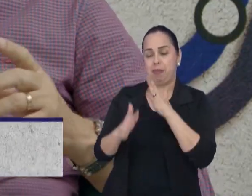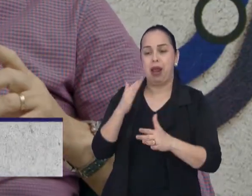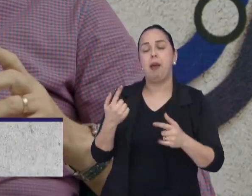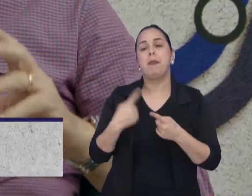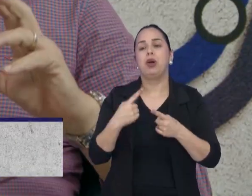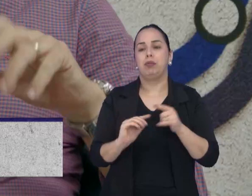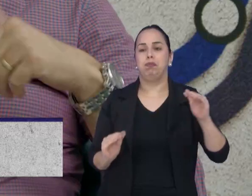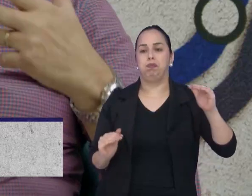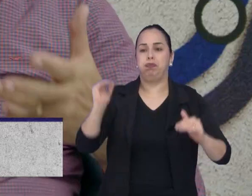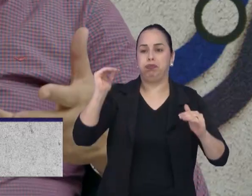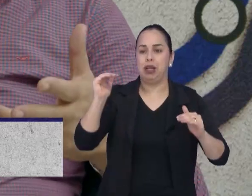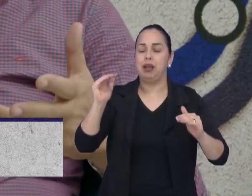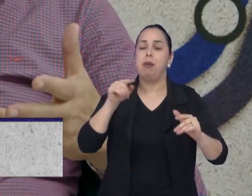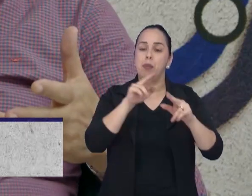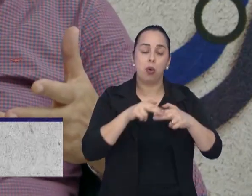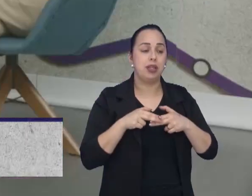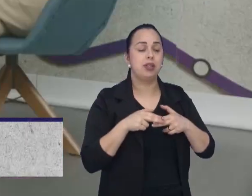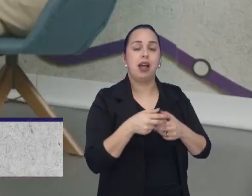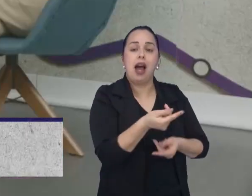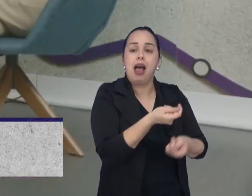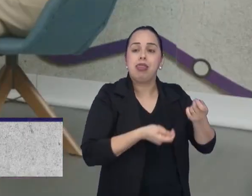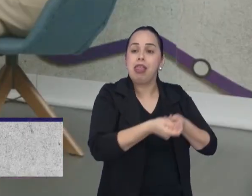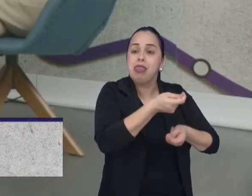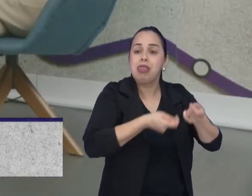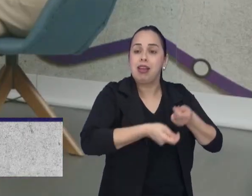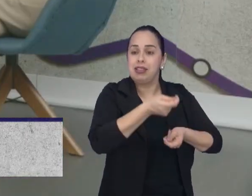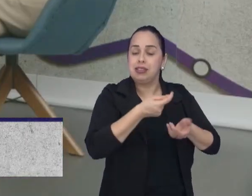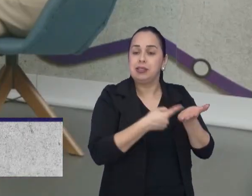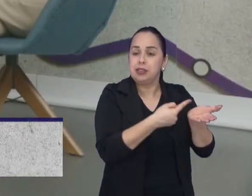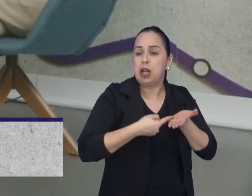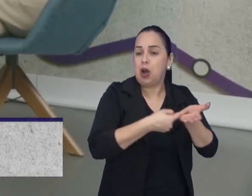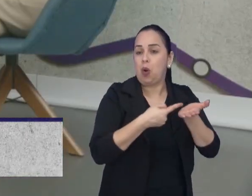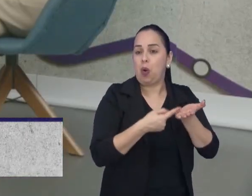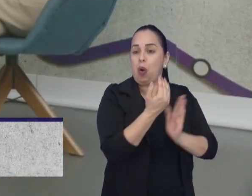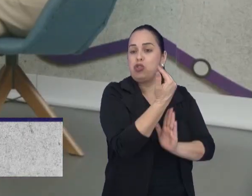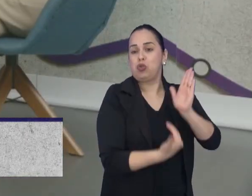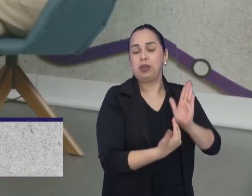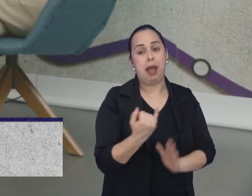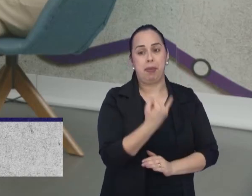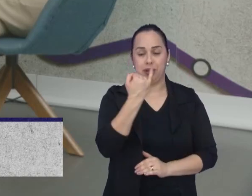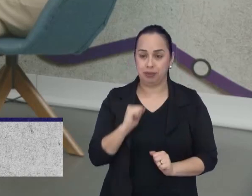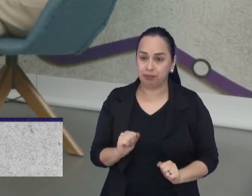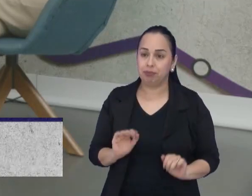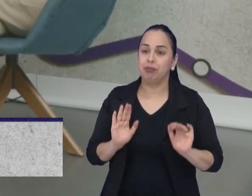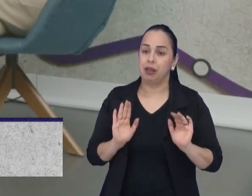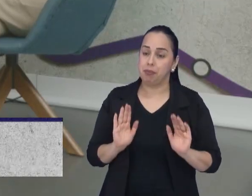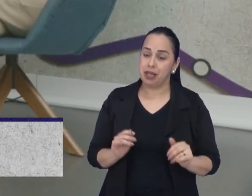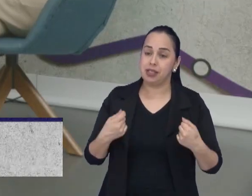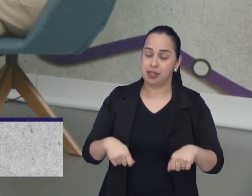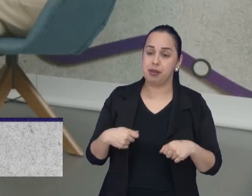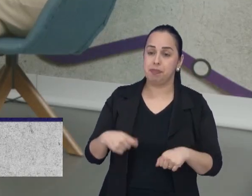ampliando. Então, a barganha na hora de comprar as coisas nas pequenas redes e tudo mais é muito importante. Isso tem que ser levado